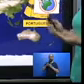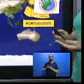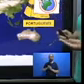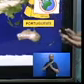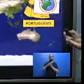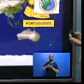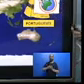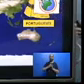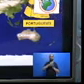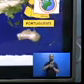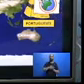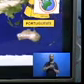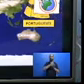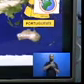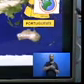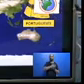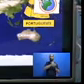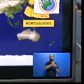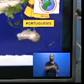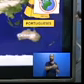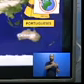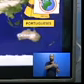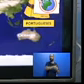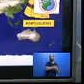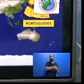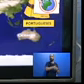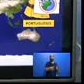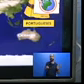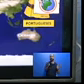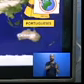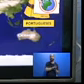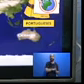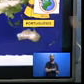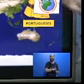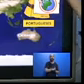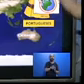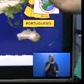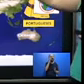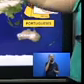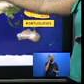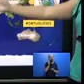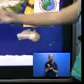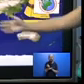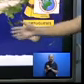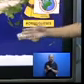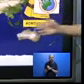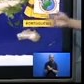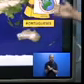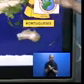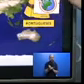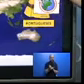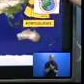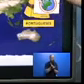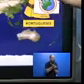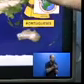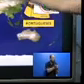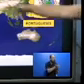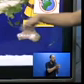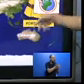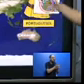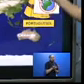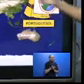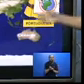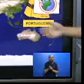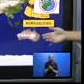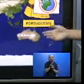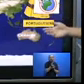de saber o que poderia ser explorado na nova terra. Pessoal, tudo que eu estou falando aqui, ó, dessa maneira